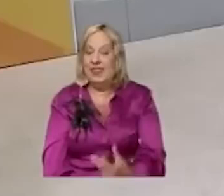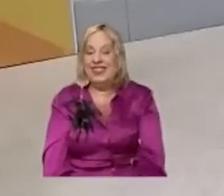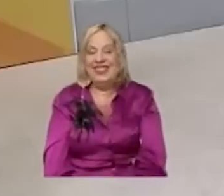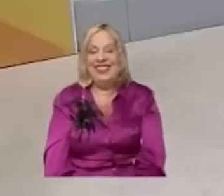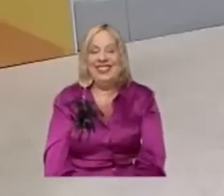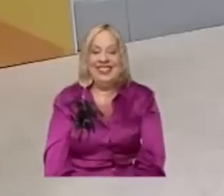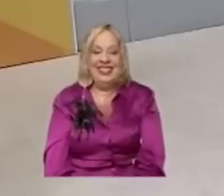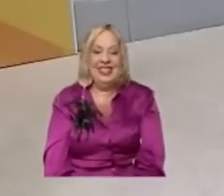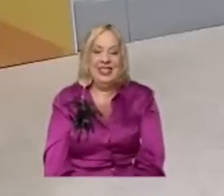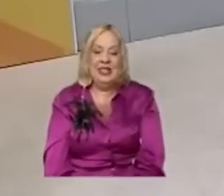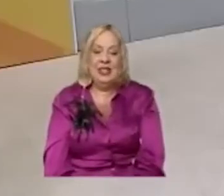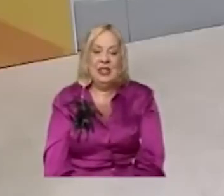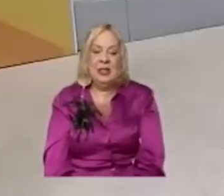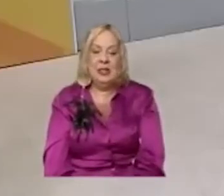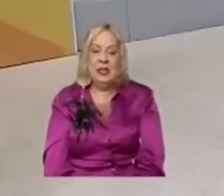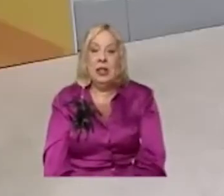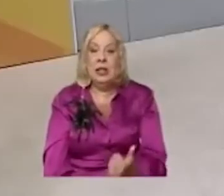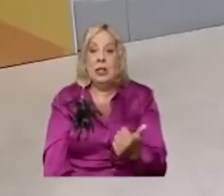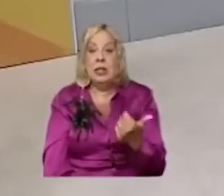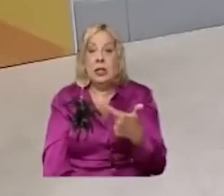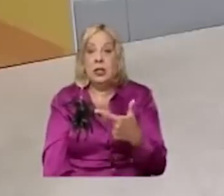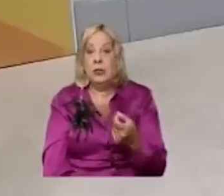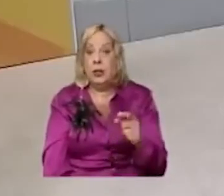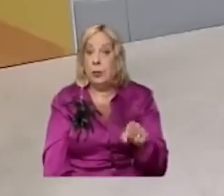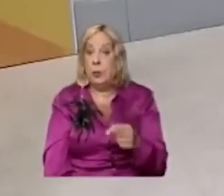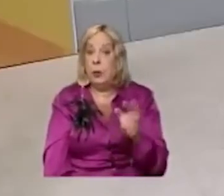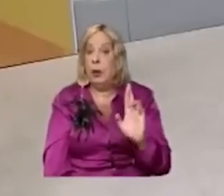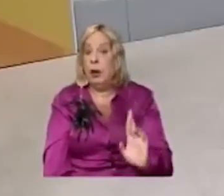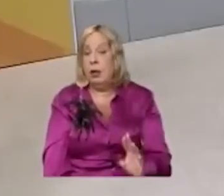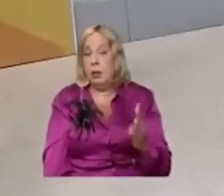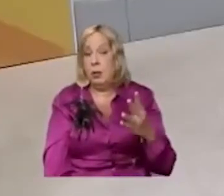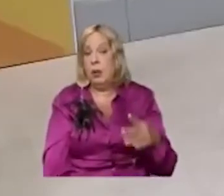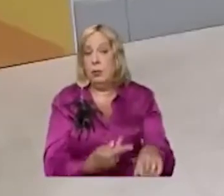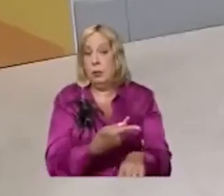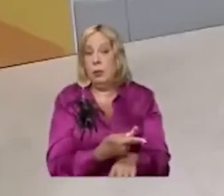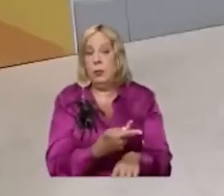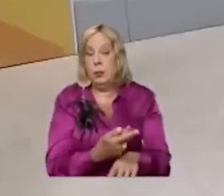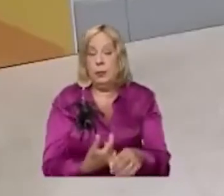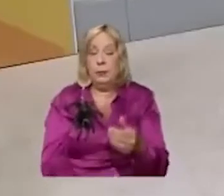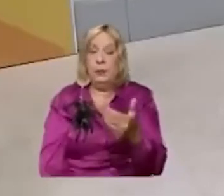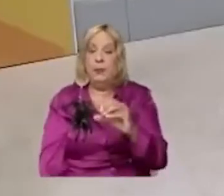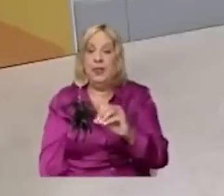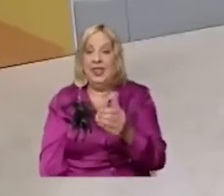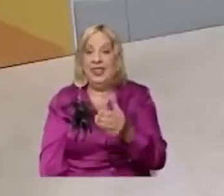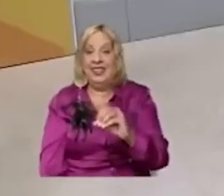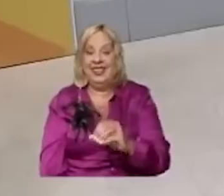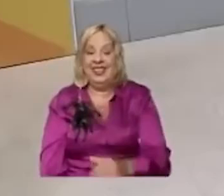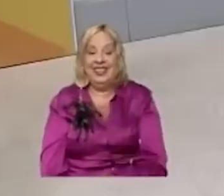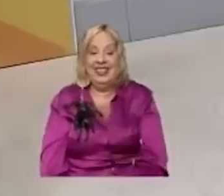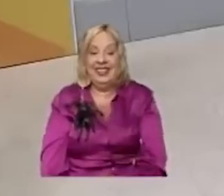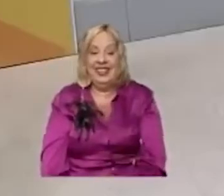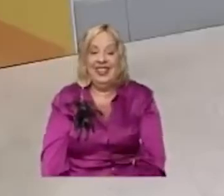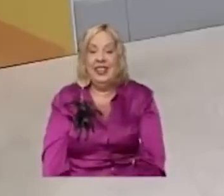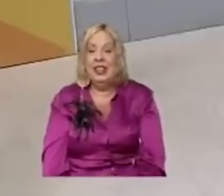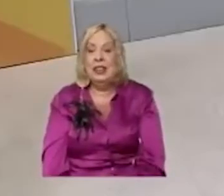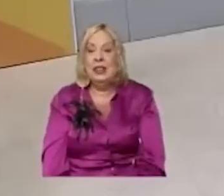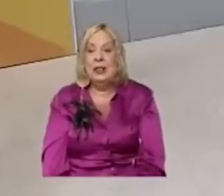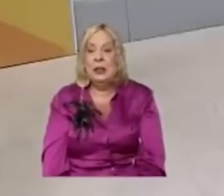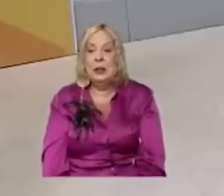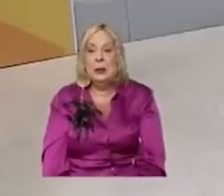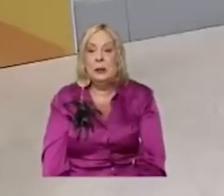31. 120 mil reais no quarto prêmio. Bola de número 10. 10. 10. Bolinha de número